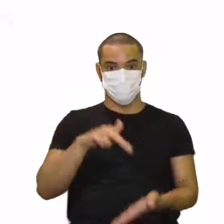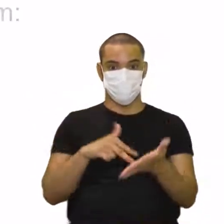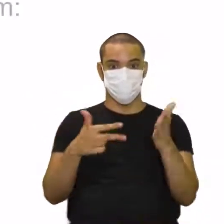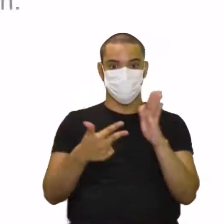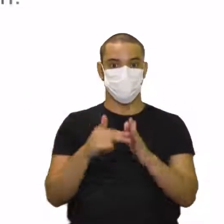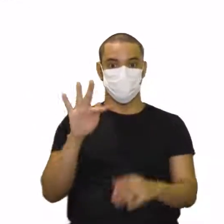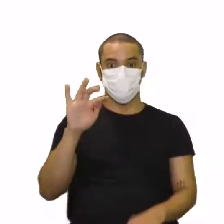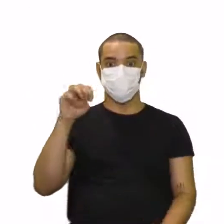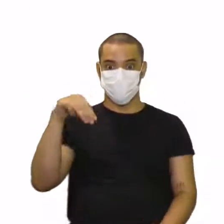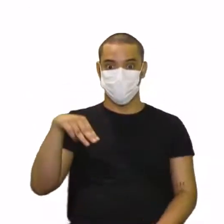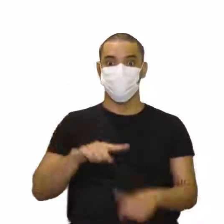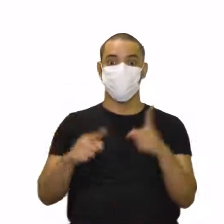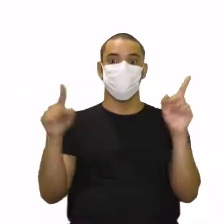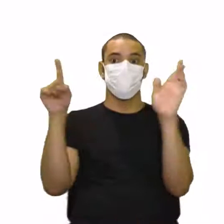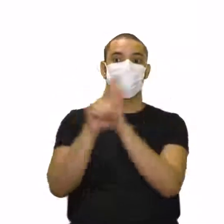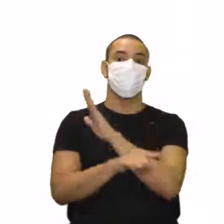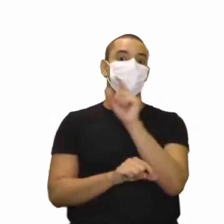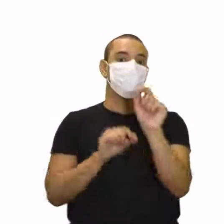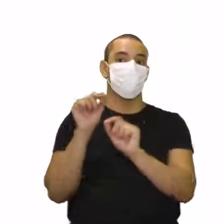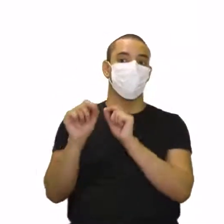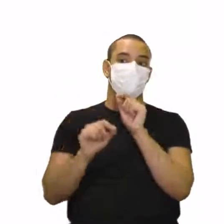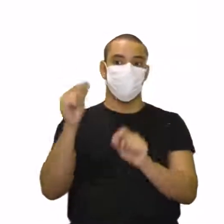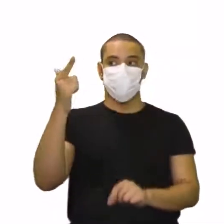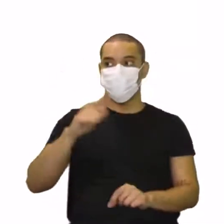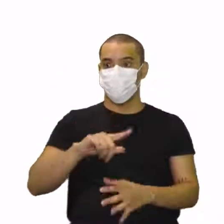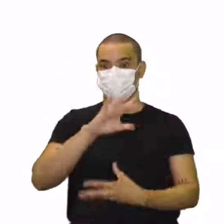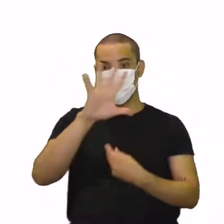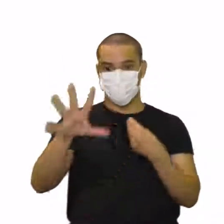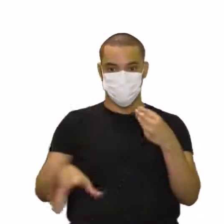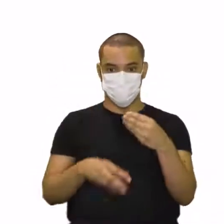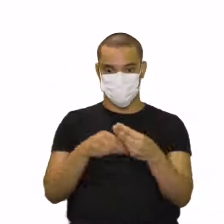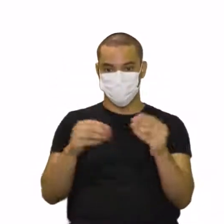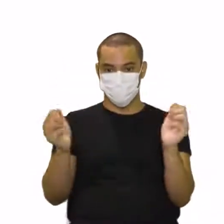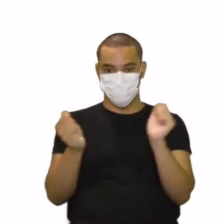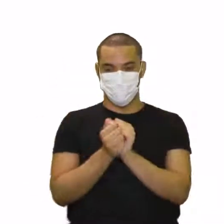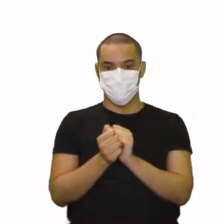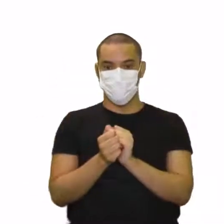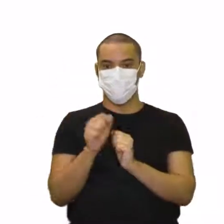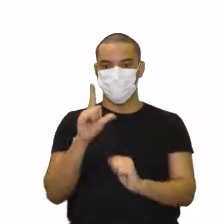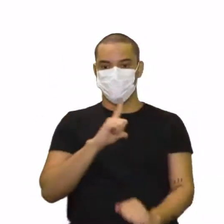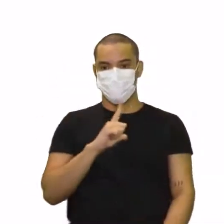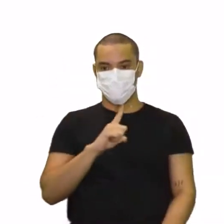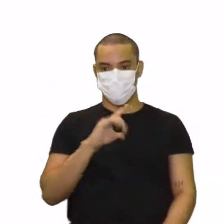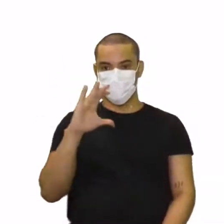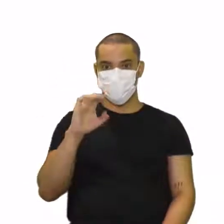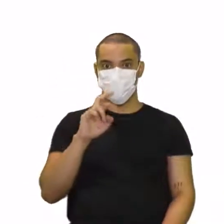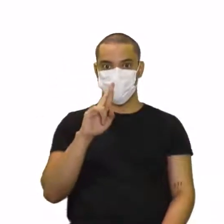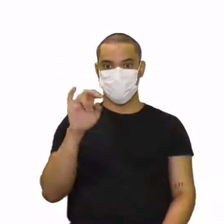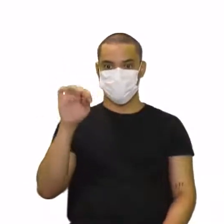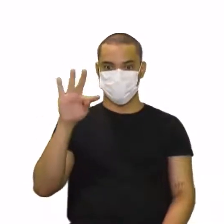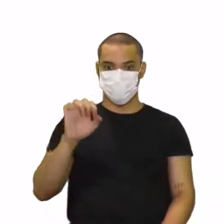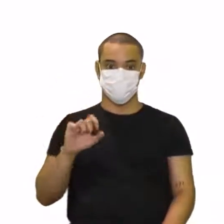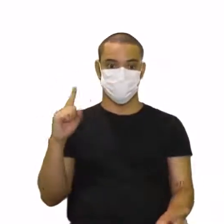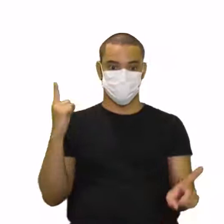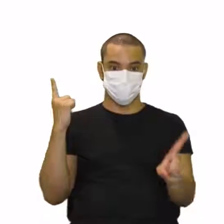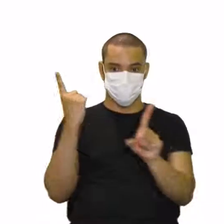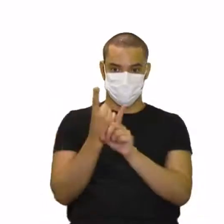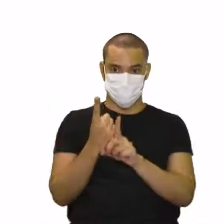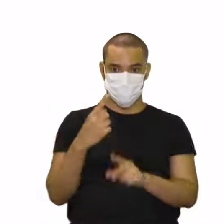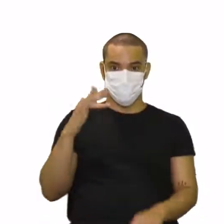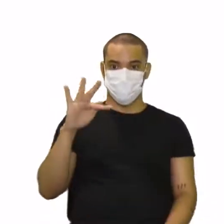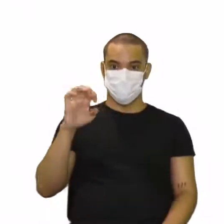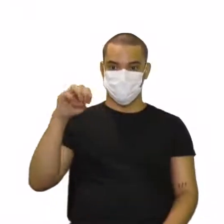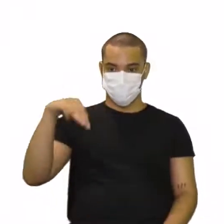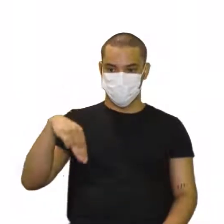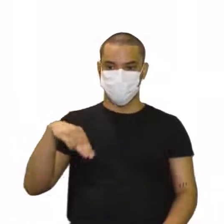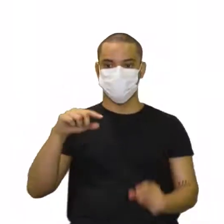Só que ele perguntou outra coisa. Ele perguntou a corrente. Se eu achei a FEM, o que eu faço? Pega